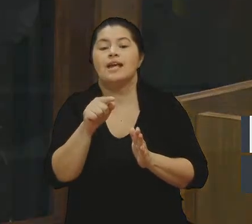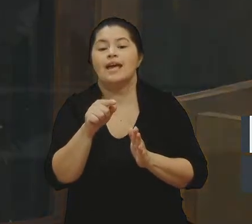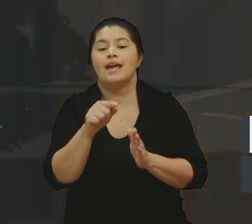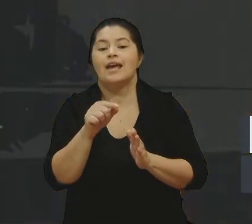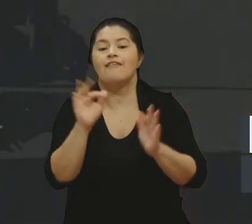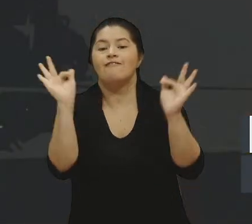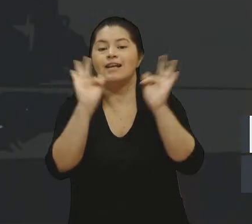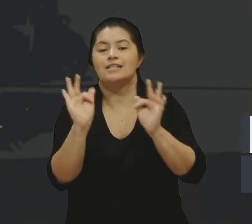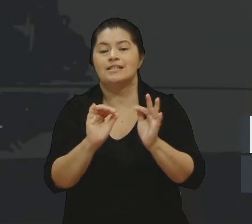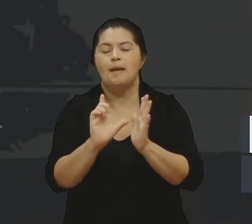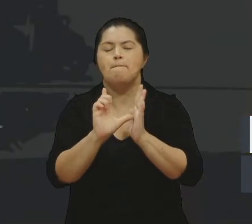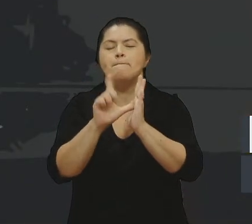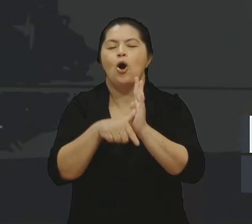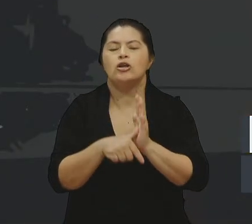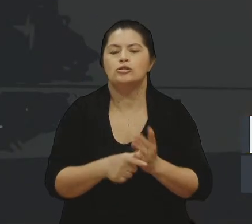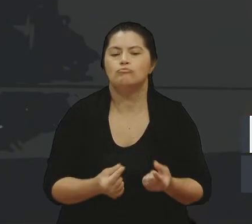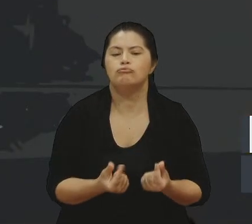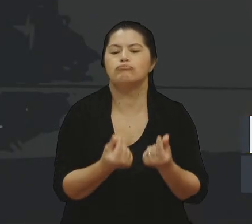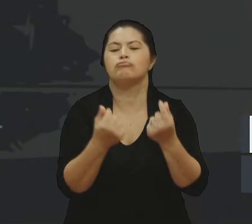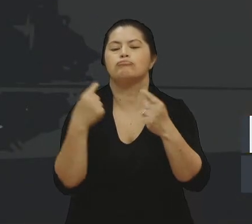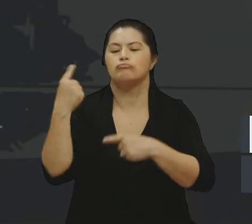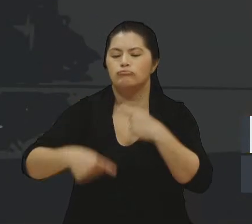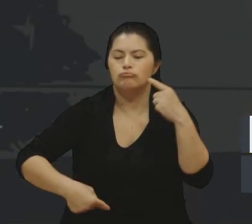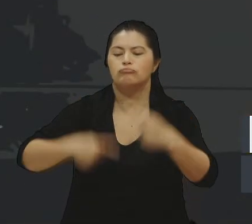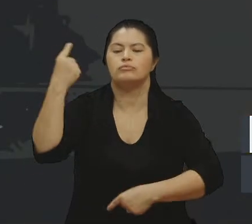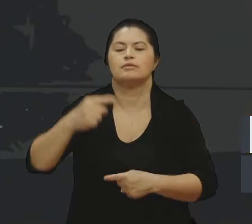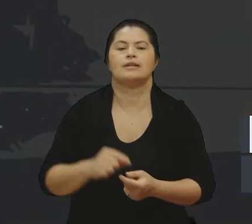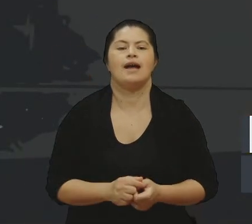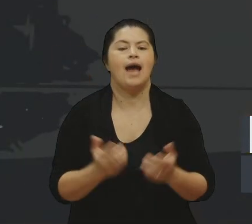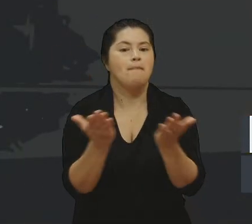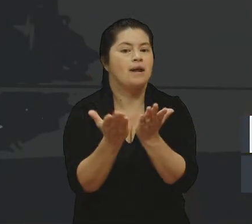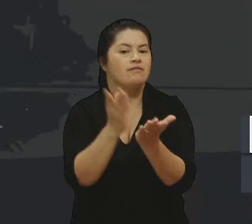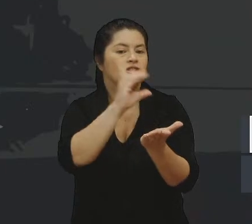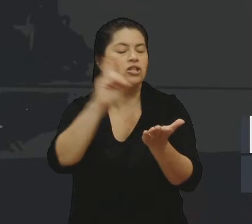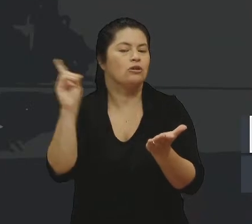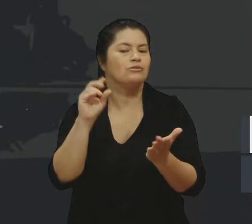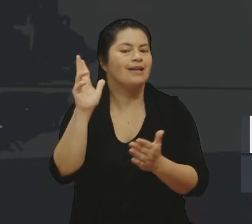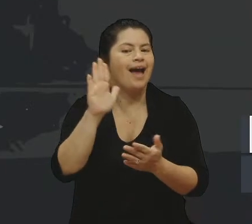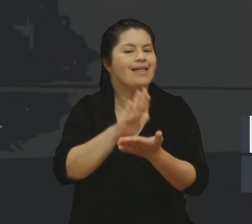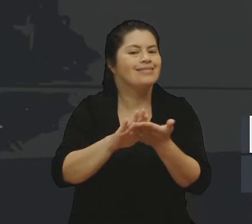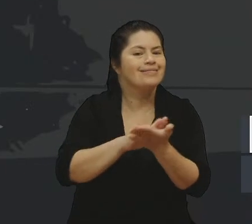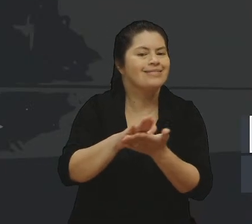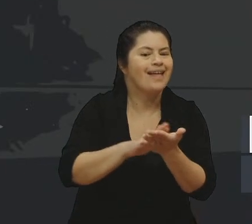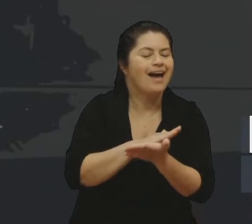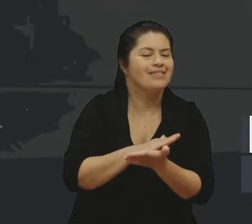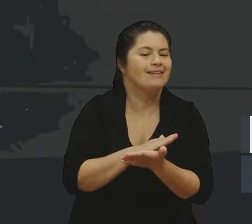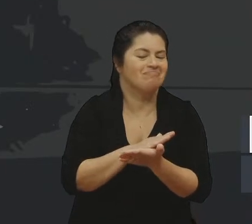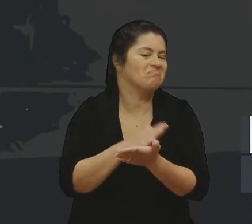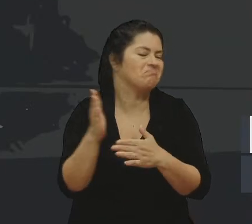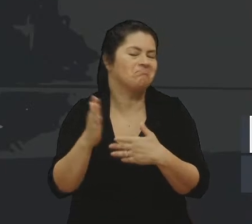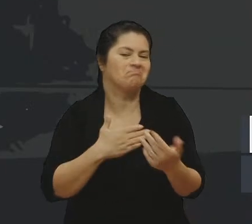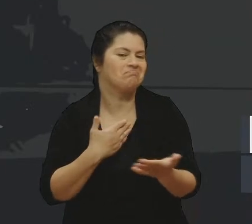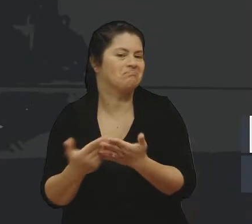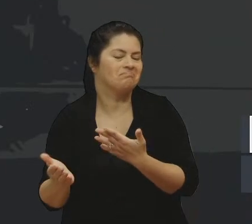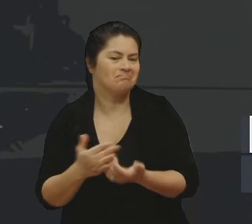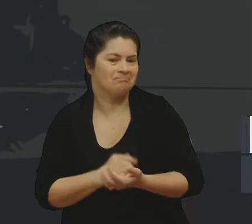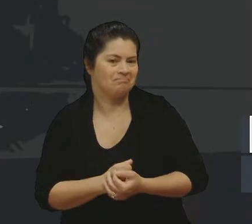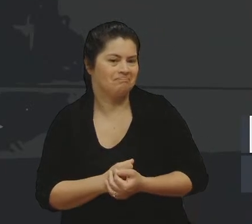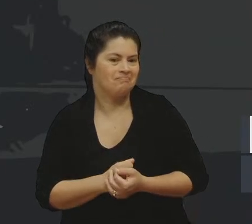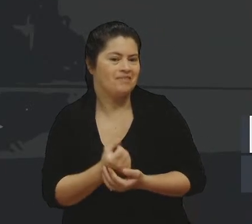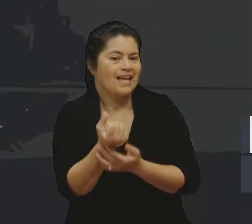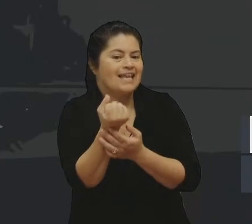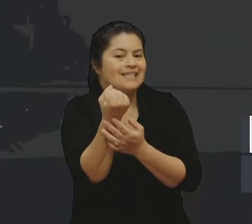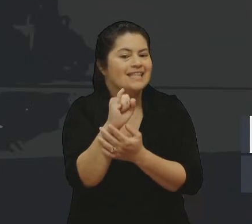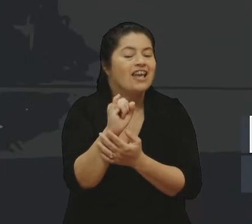será próspero. Na Bíblia, nada é escrito por acaso e nem a ordem é por acaso. Se feliz vem antes